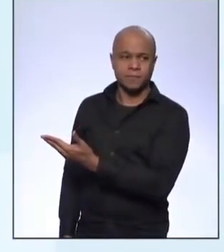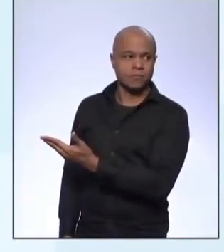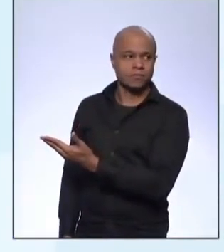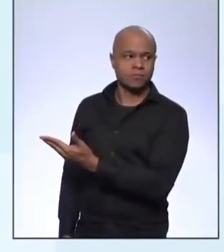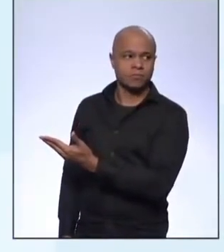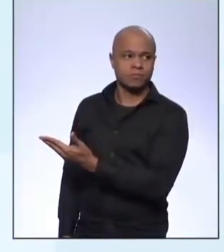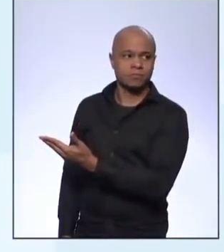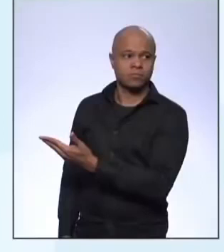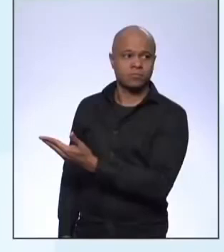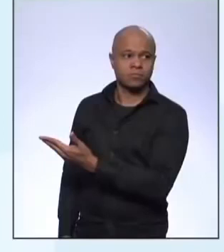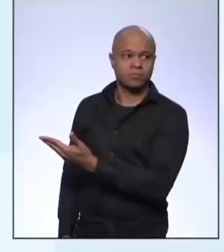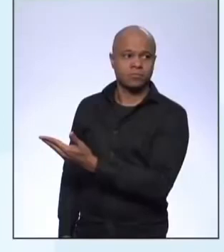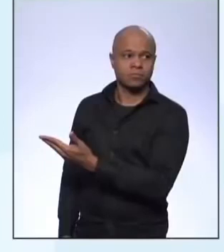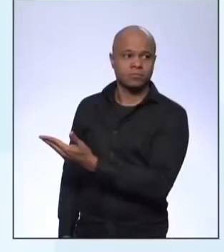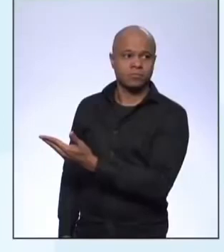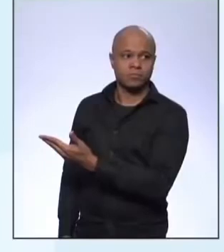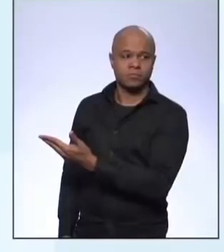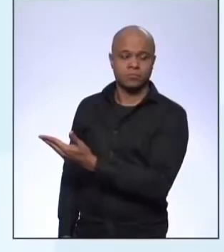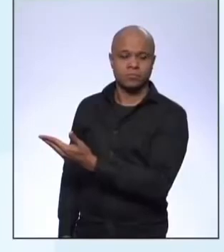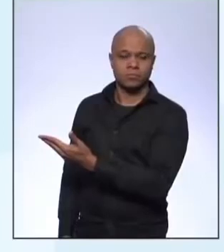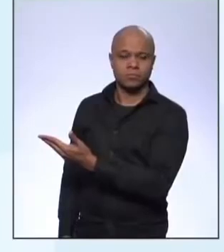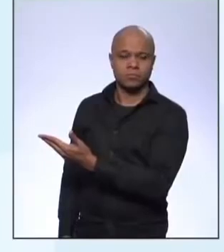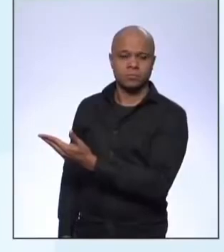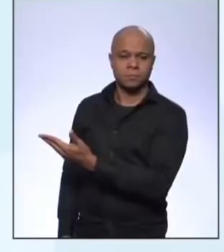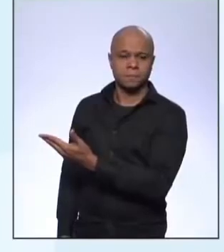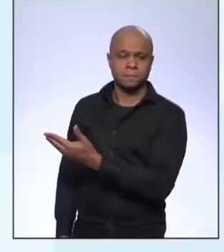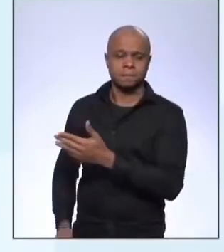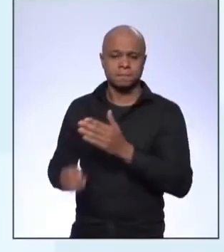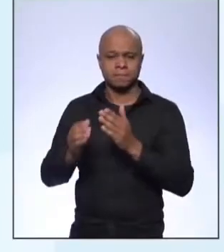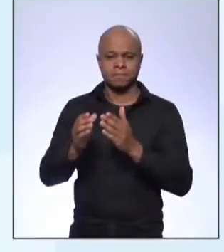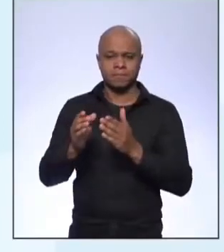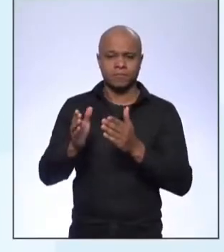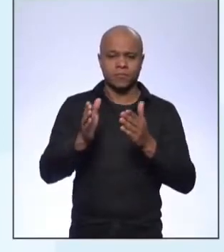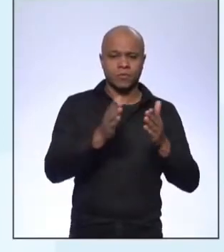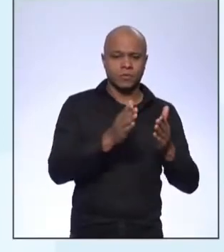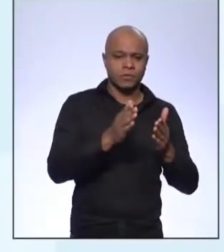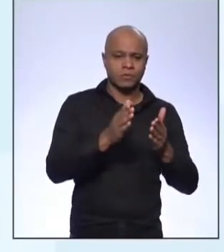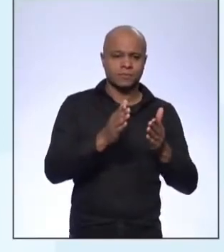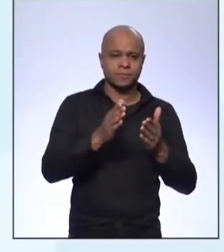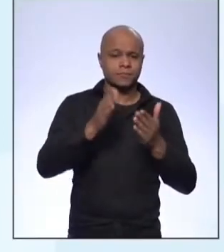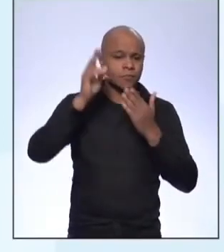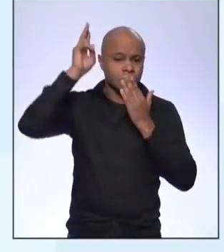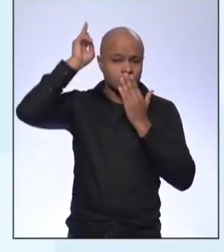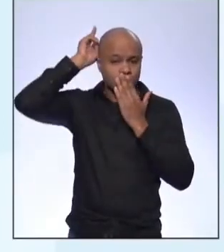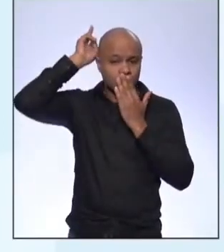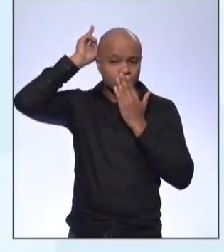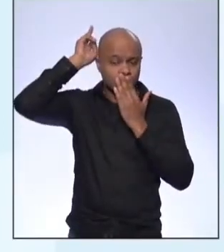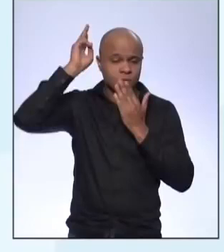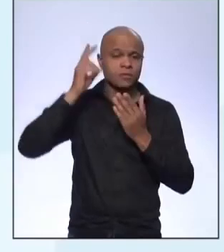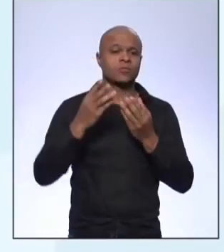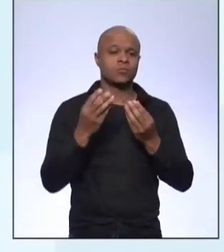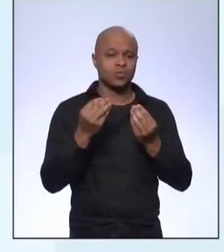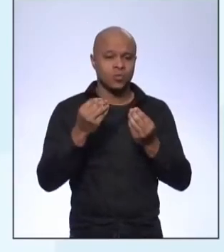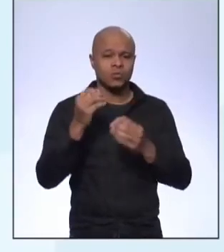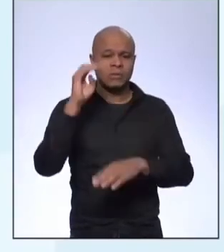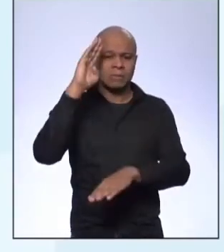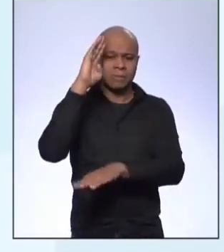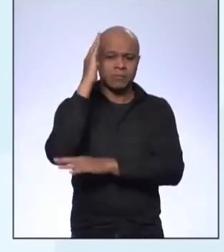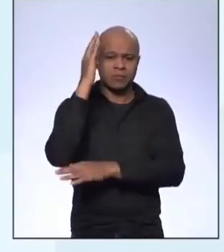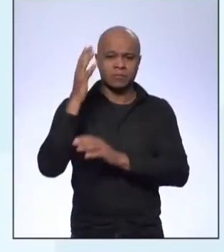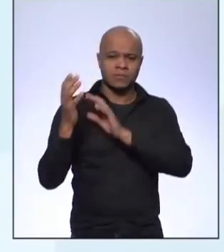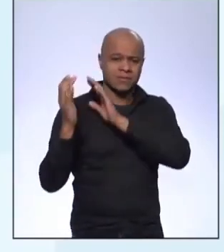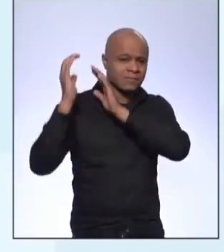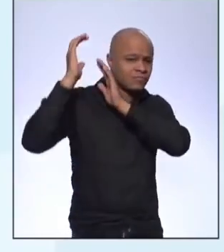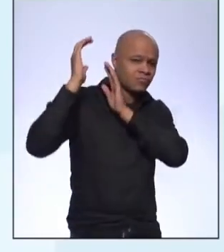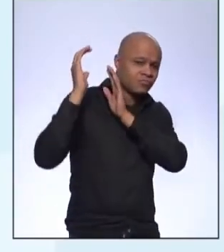nós temos do lado direito da cena uma fileira de indígenas que estão carregando toras de madeira,